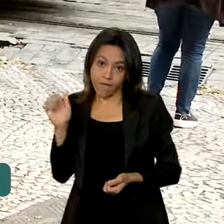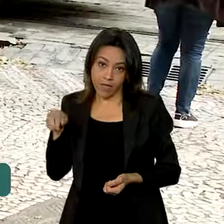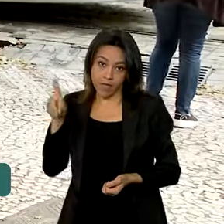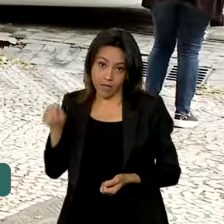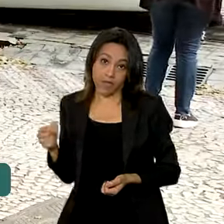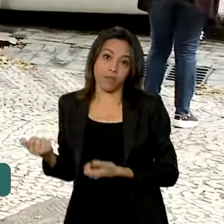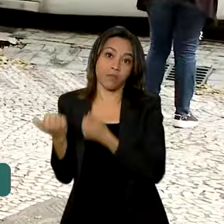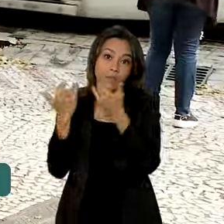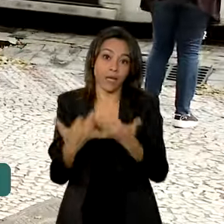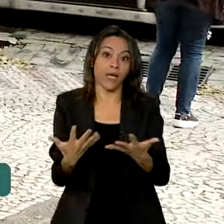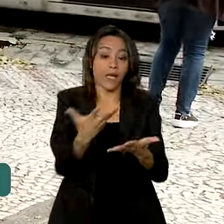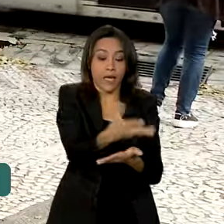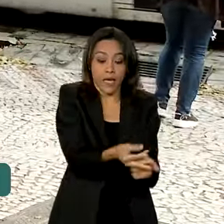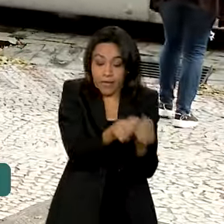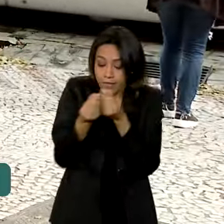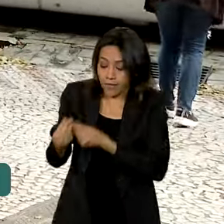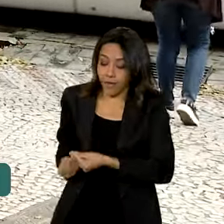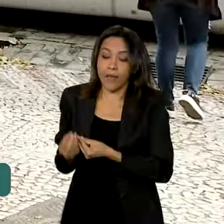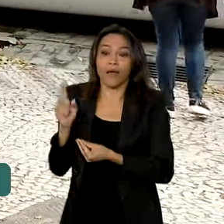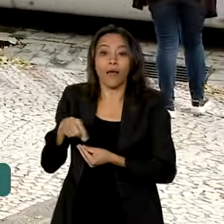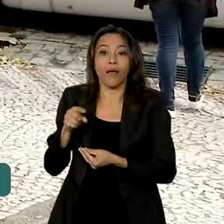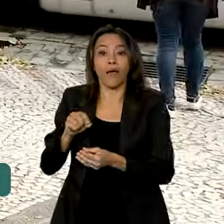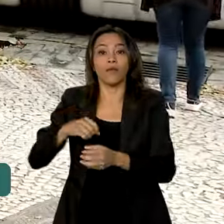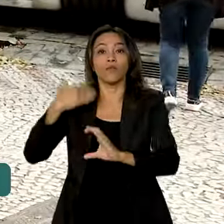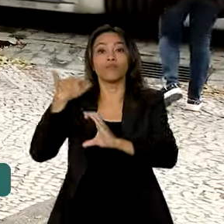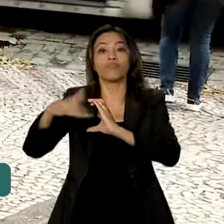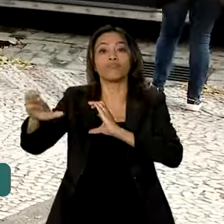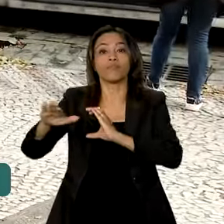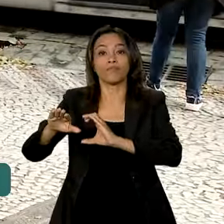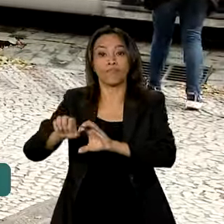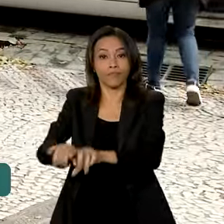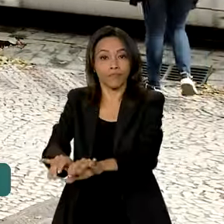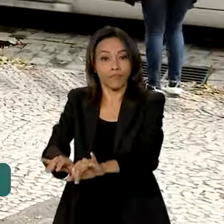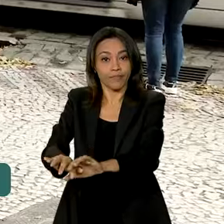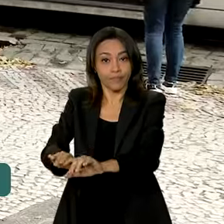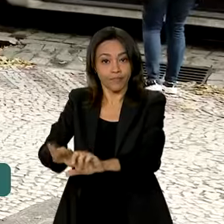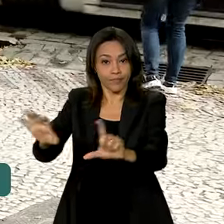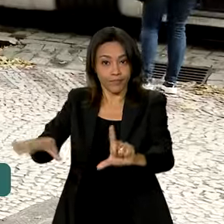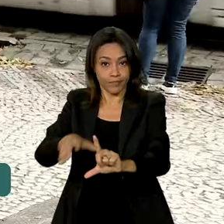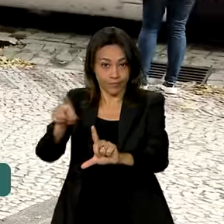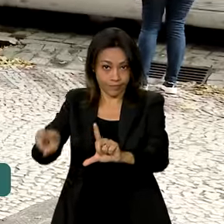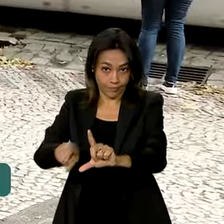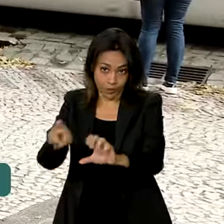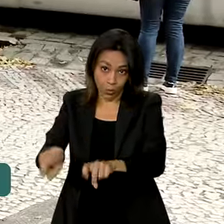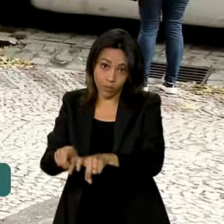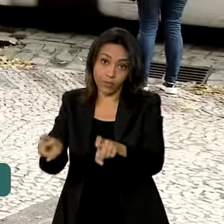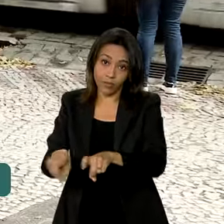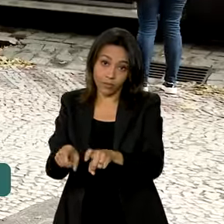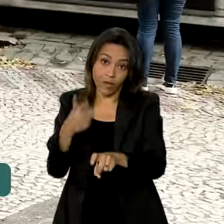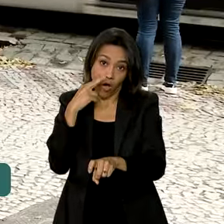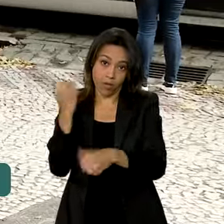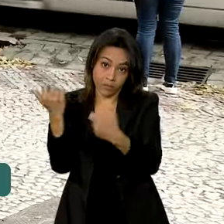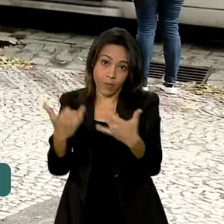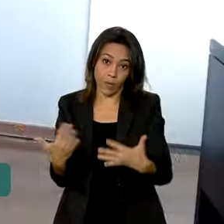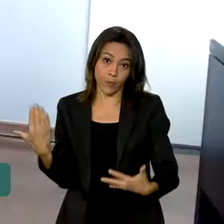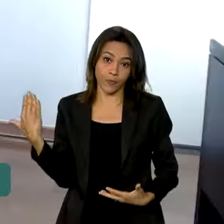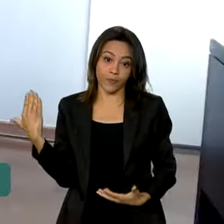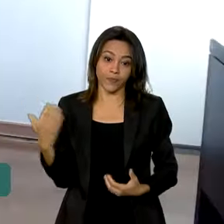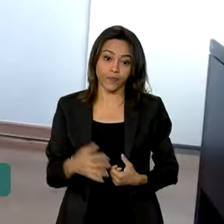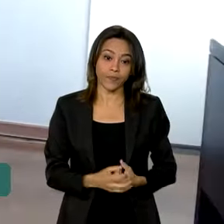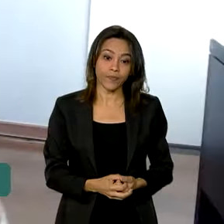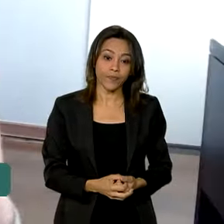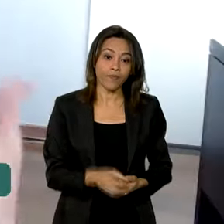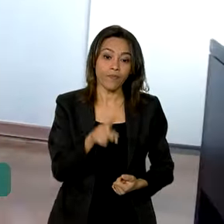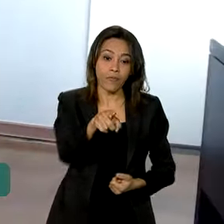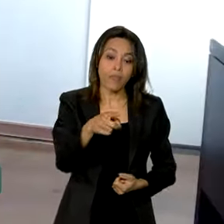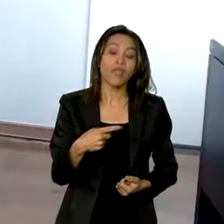documentação é feita online e que o governo federal criou um balcão virtual para atendimento dos gestores. Vamos ouvir.